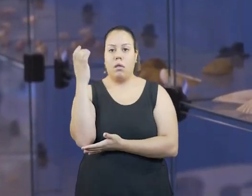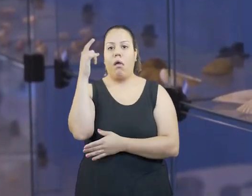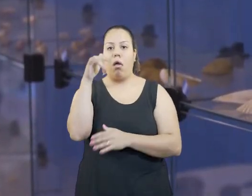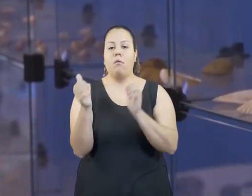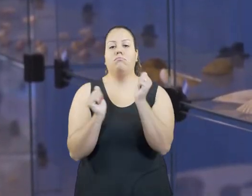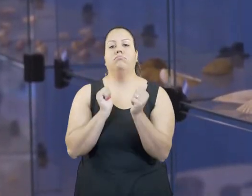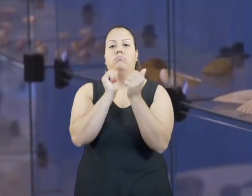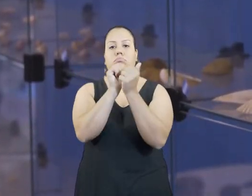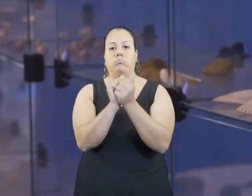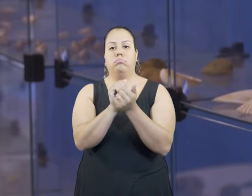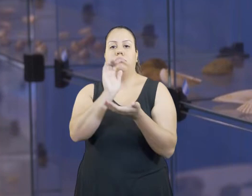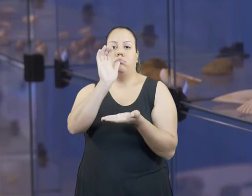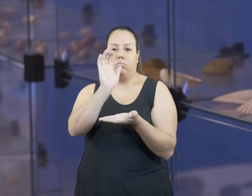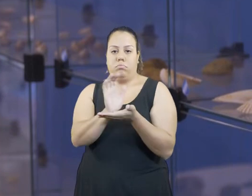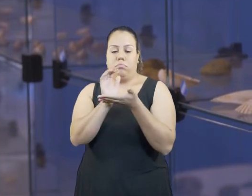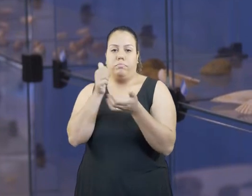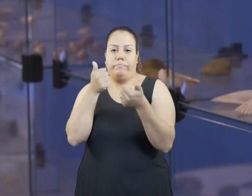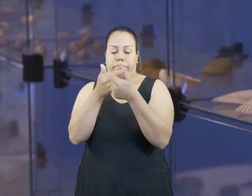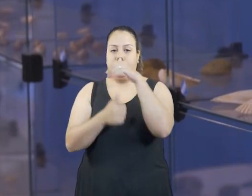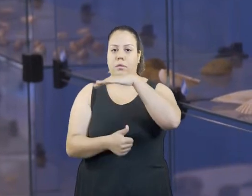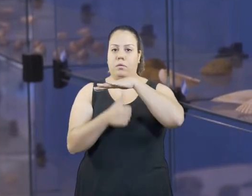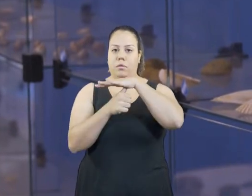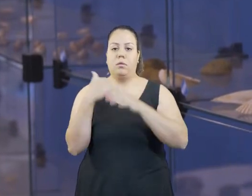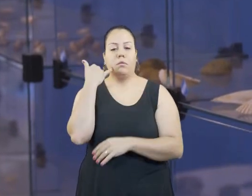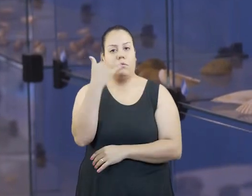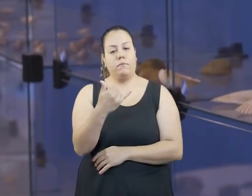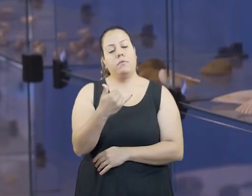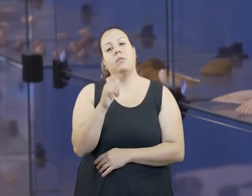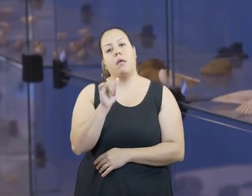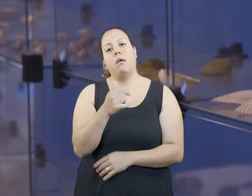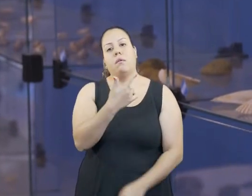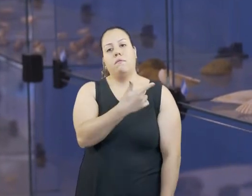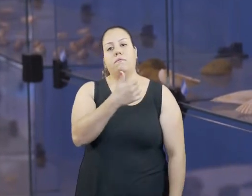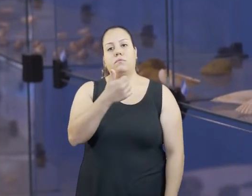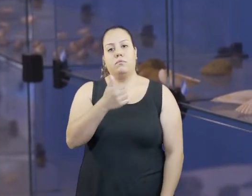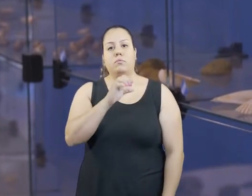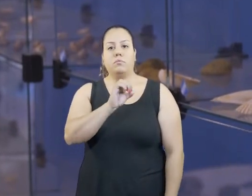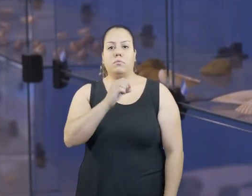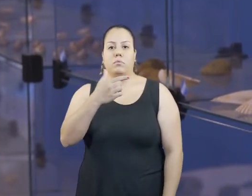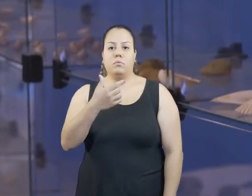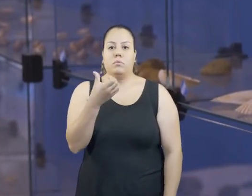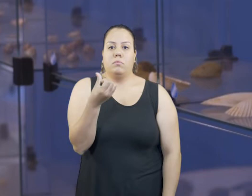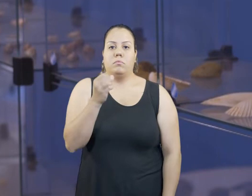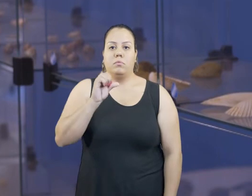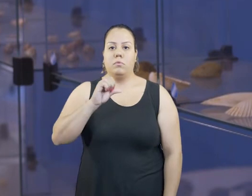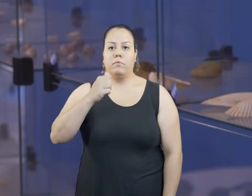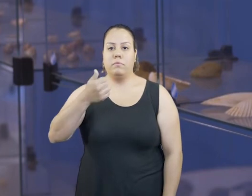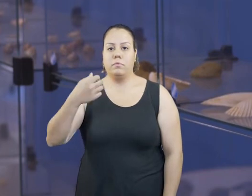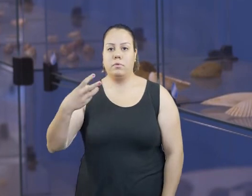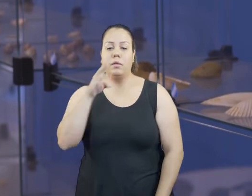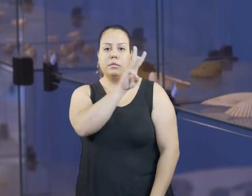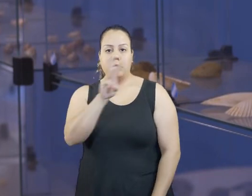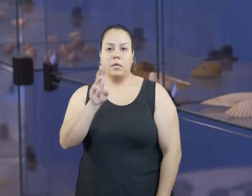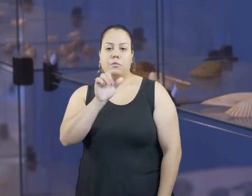próximo à reitoria Praça Cívica da UFJF. O telefone de contato do Centro de Ciências é o 2102-6913. O site do